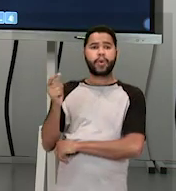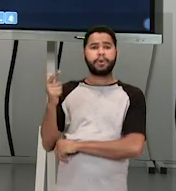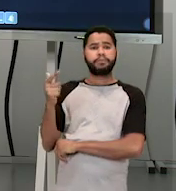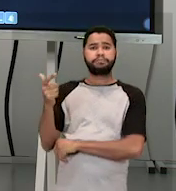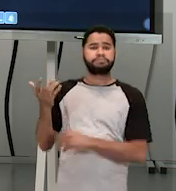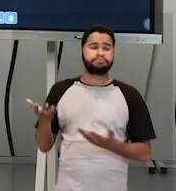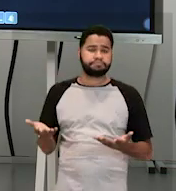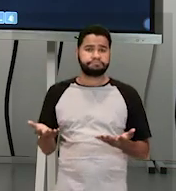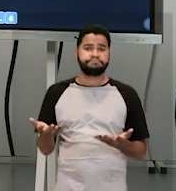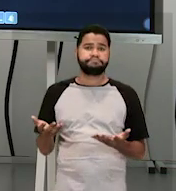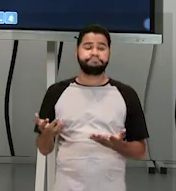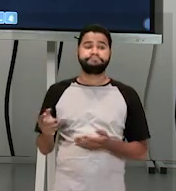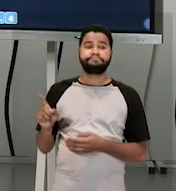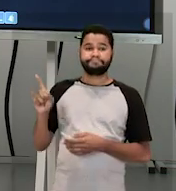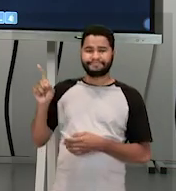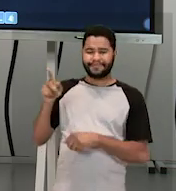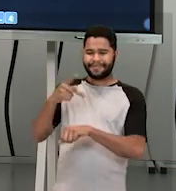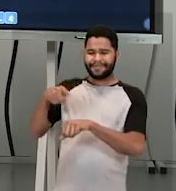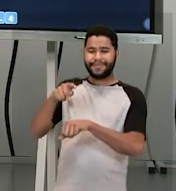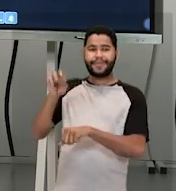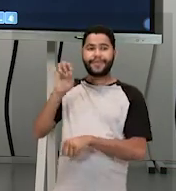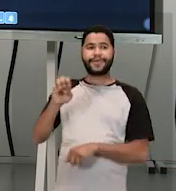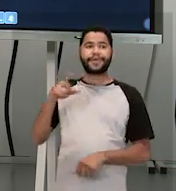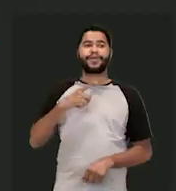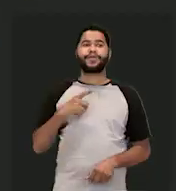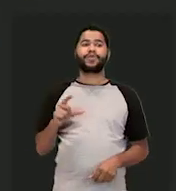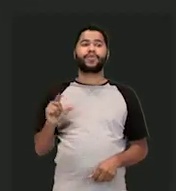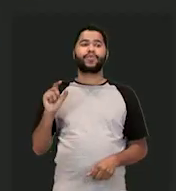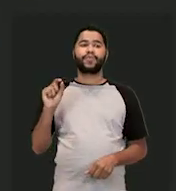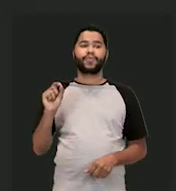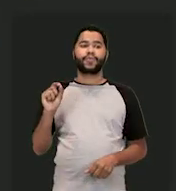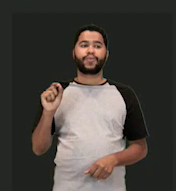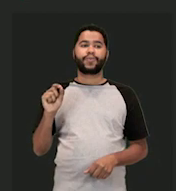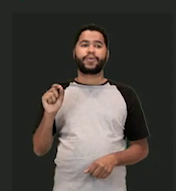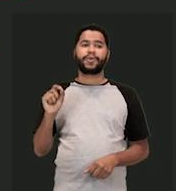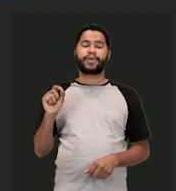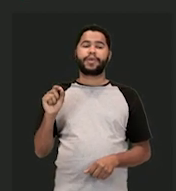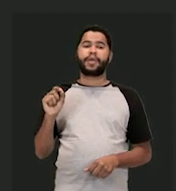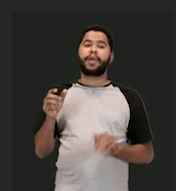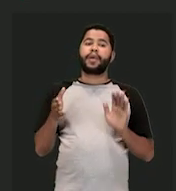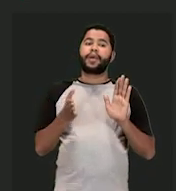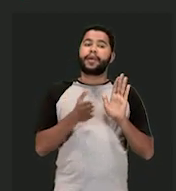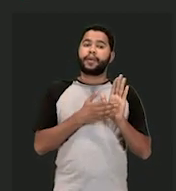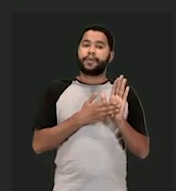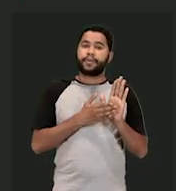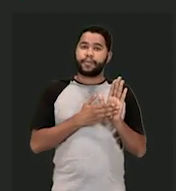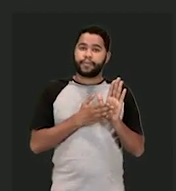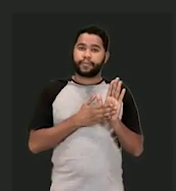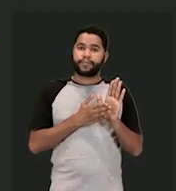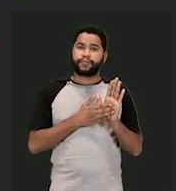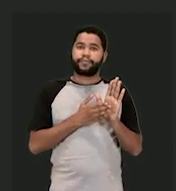nações europeias, o que nós teremos são propostas